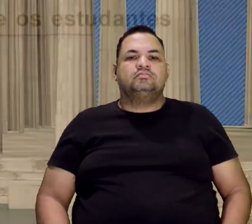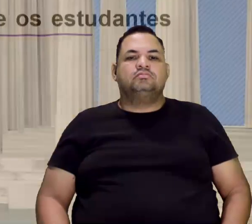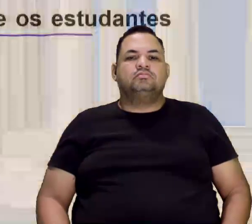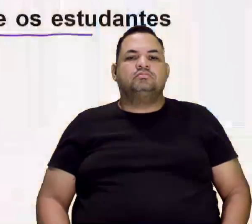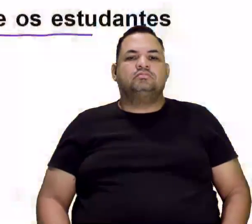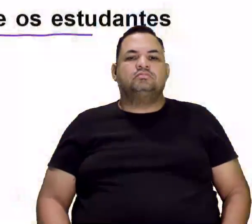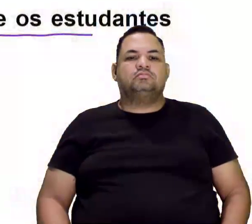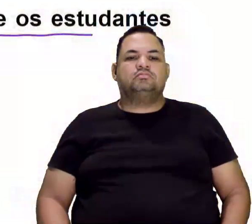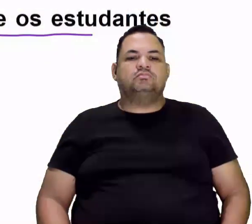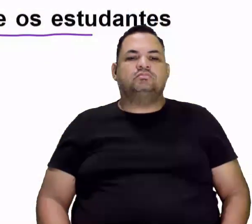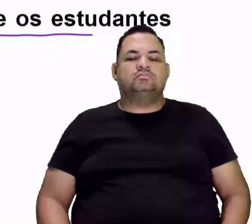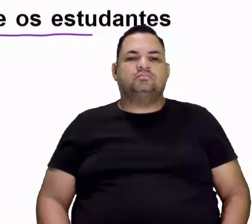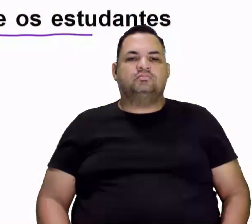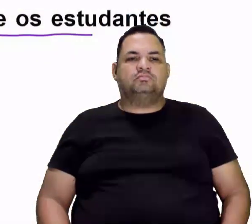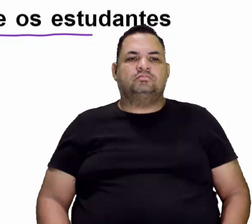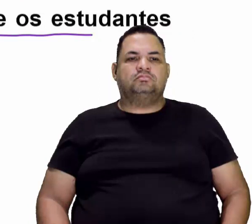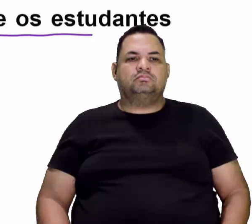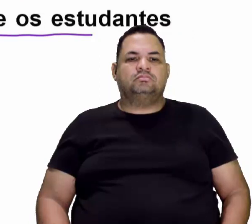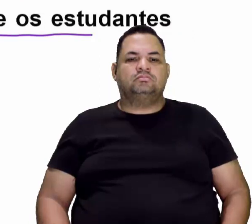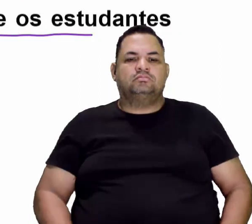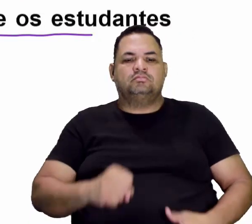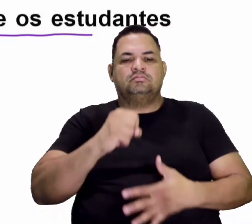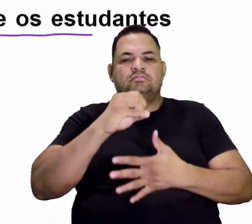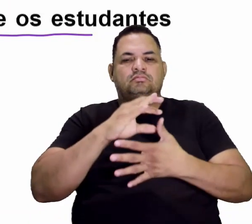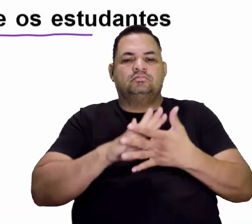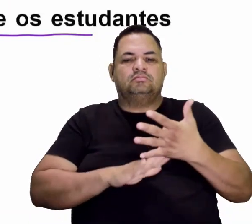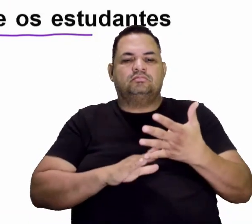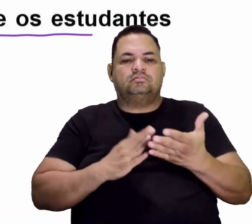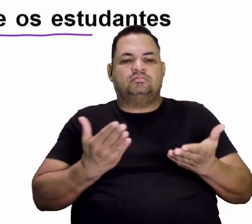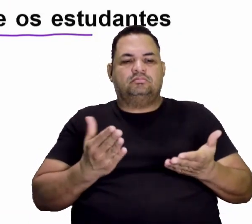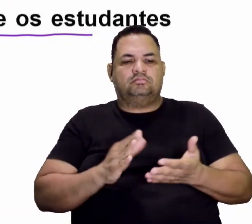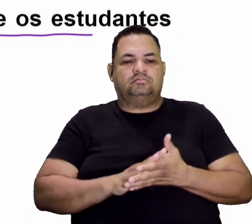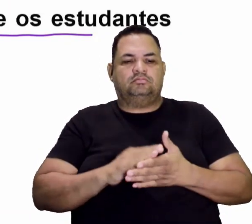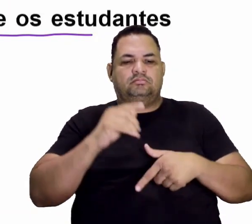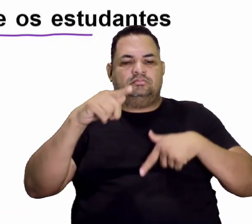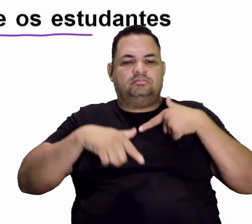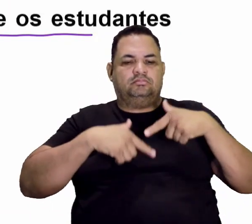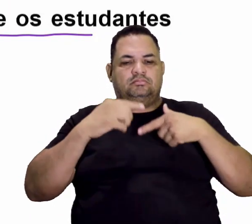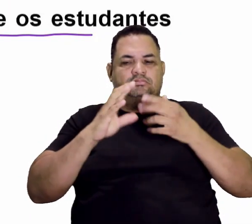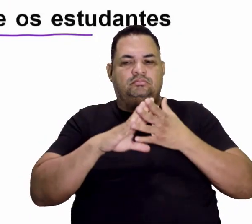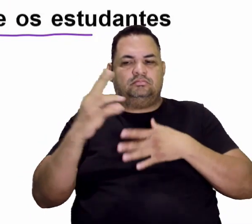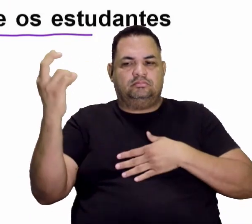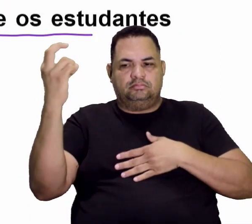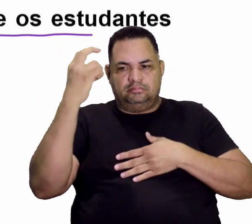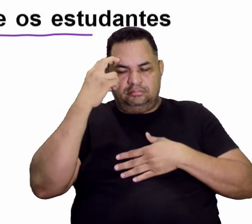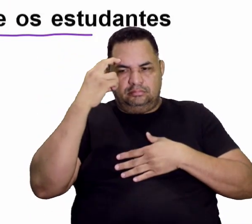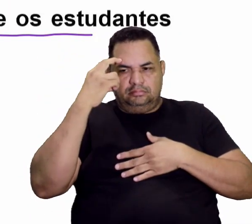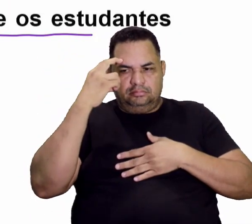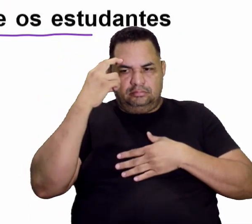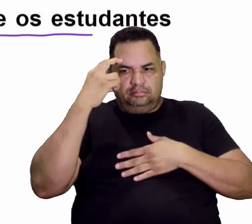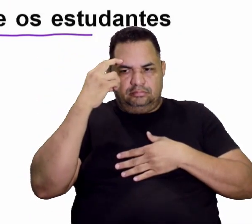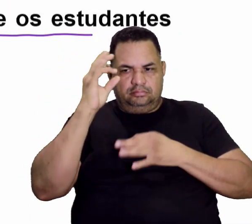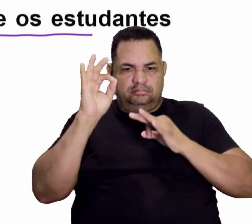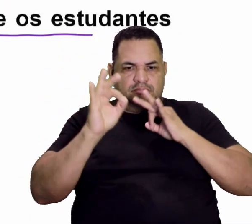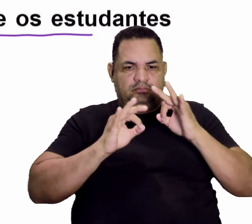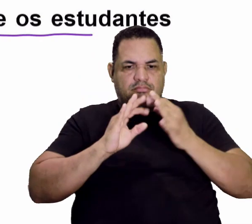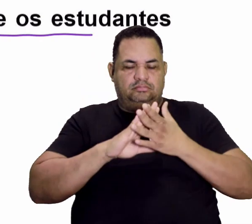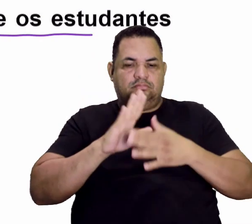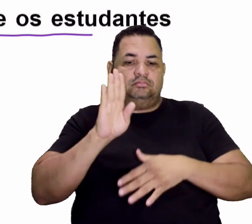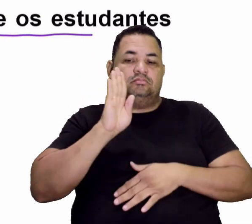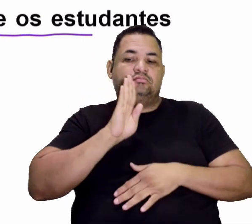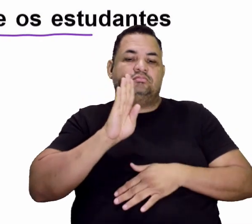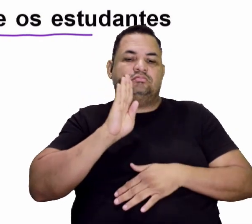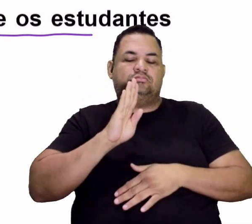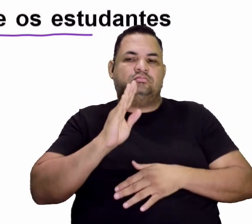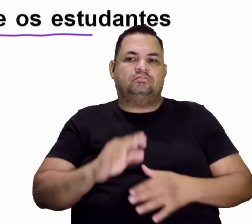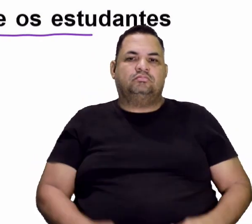lá, questão, alternativa, a última. Vocês produziram cultura, gente. Bem legal